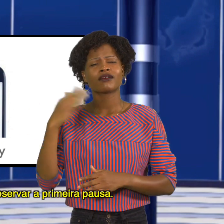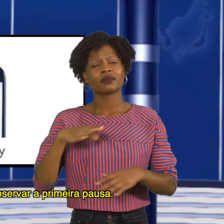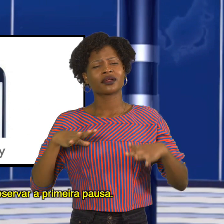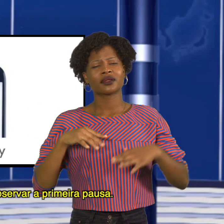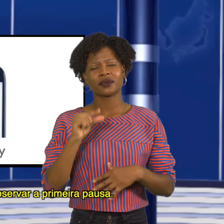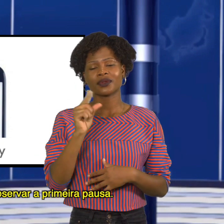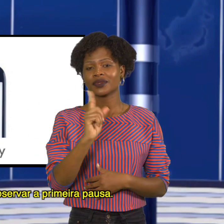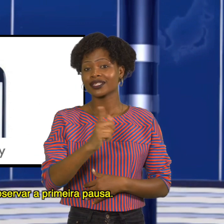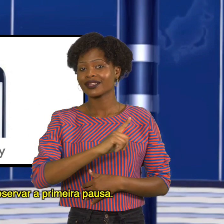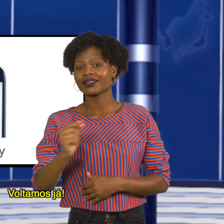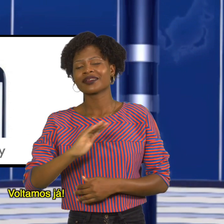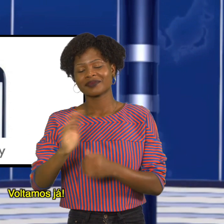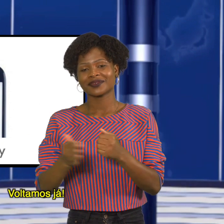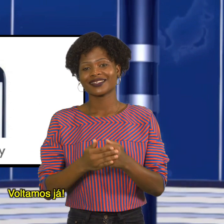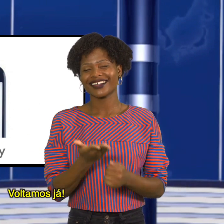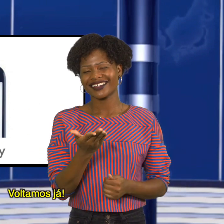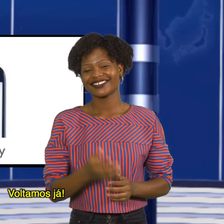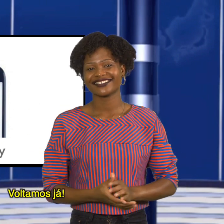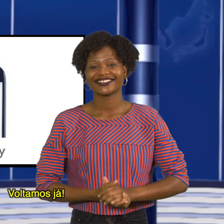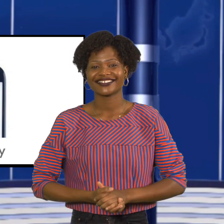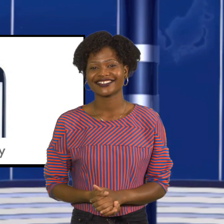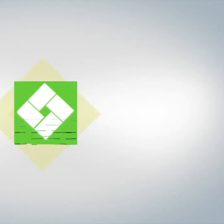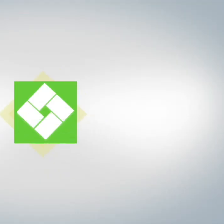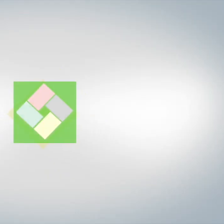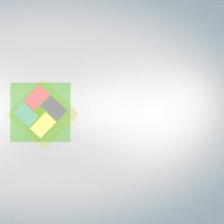agora observar a primeira pausa. Voltamos já.